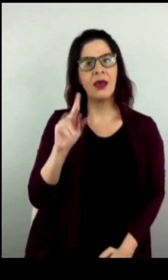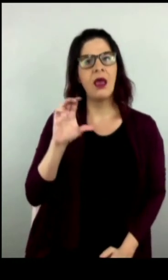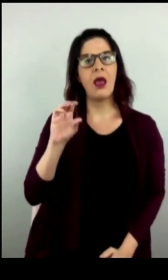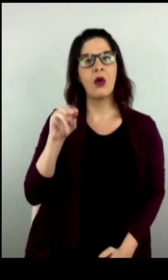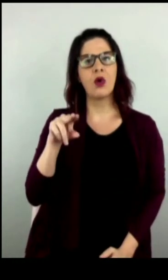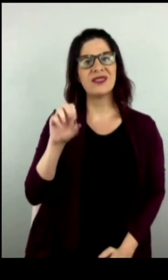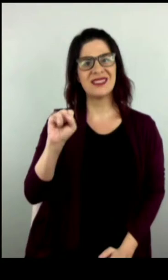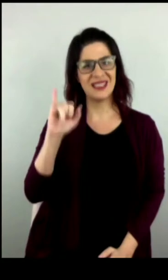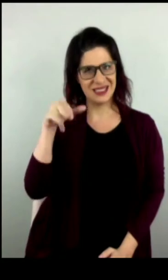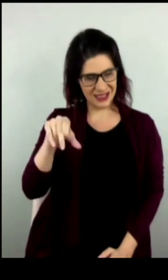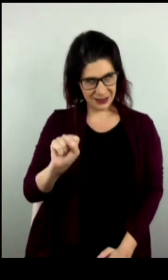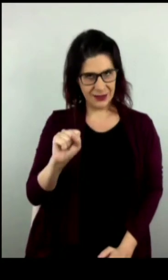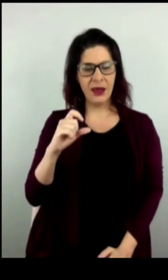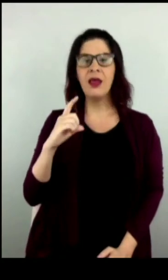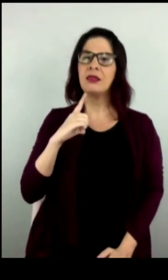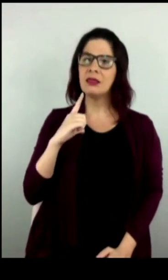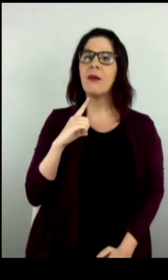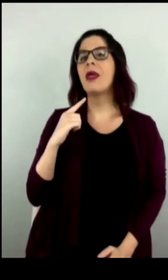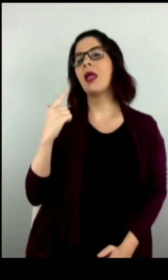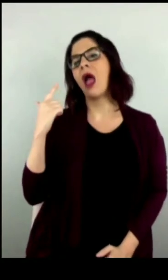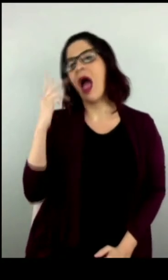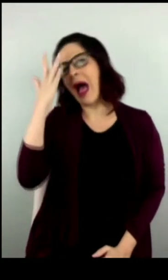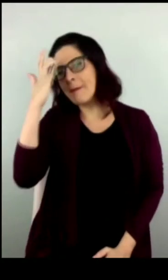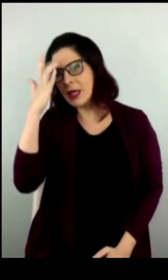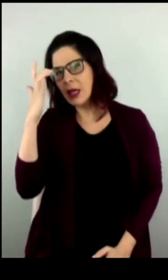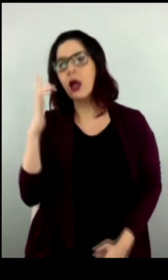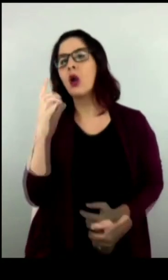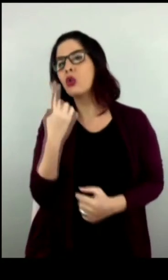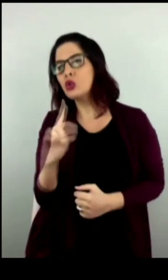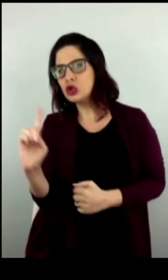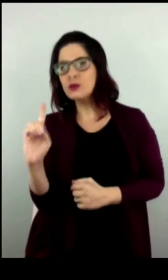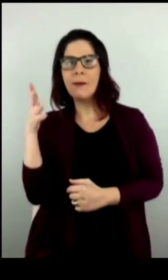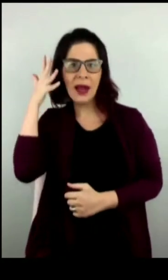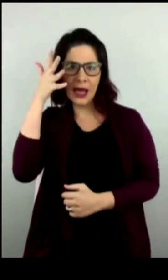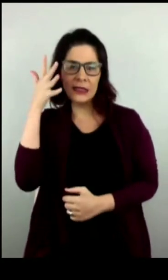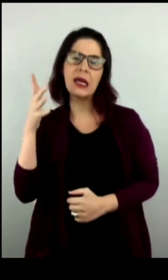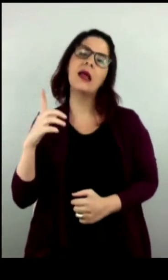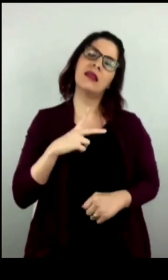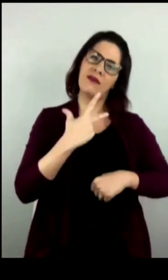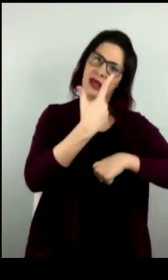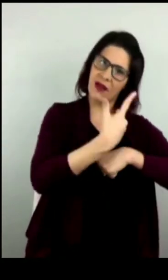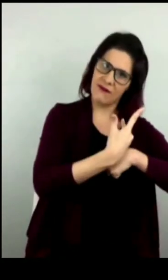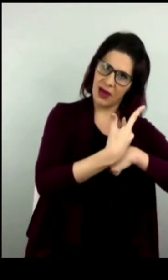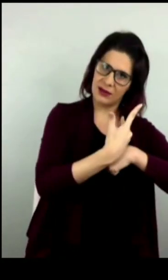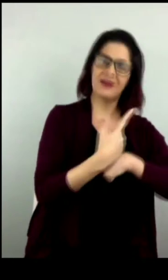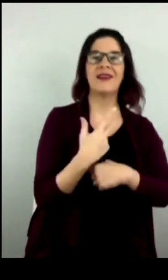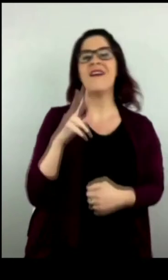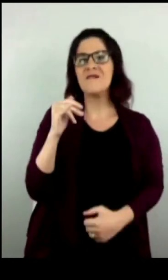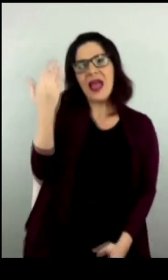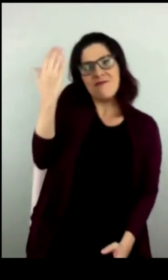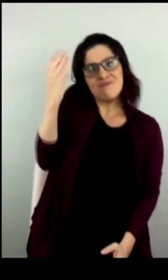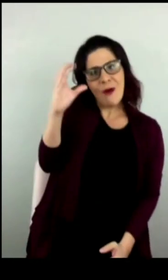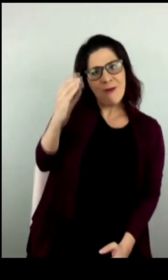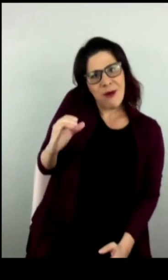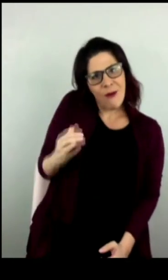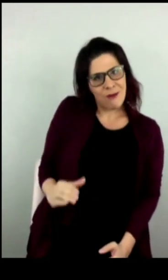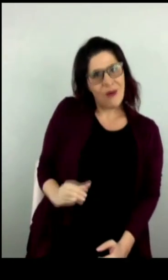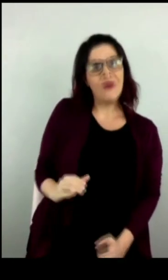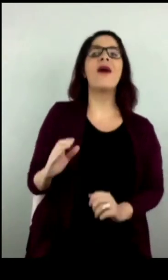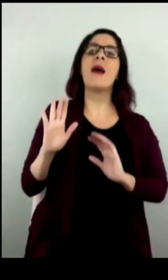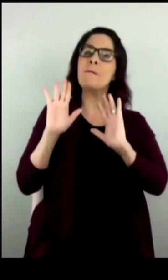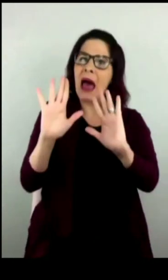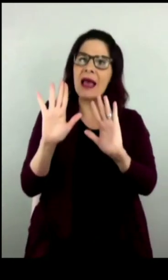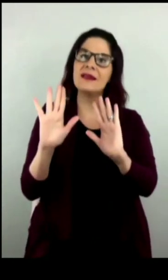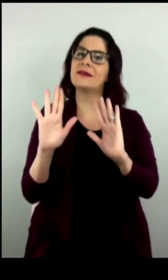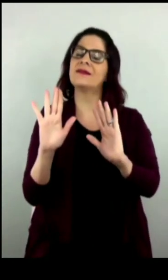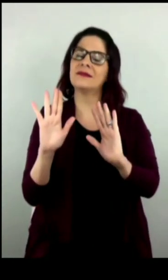gravadas para a gente poder subtitulá-las para vocês. Serão ao vivo as mesas em torno do fotodocumentarismo